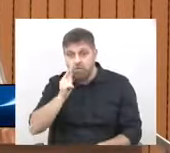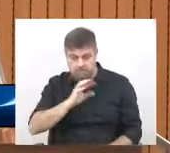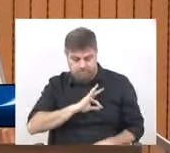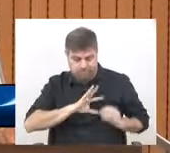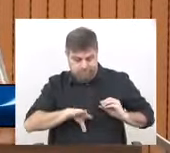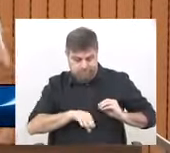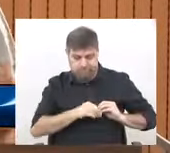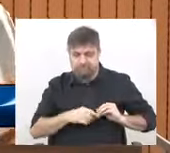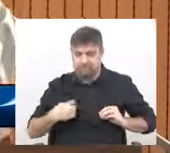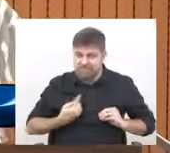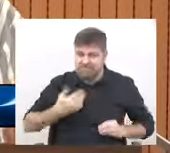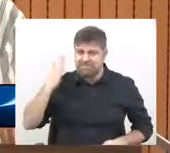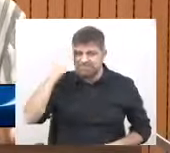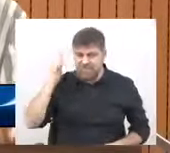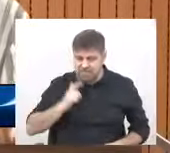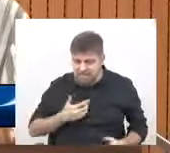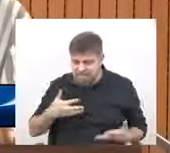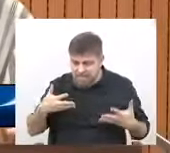uma situação muito grave